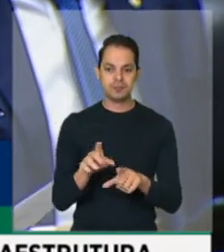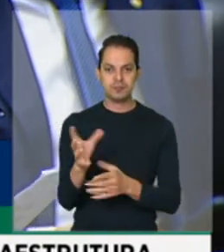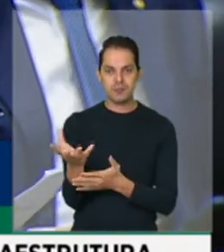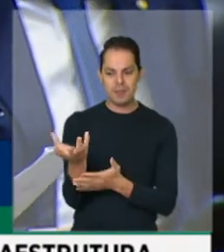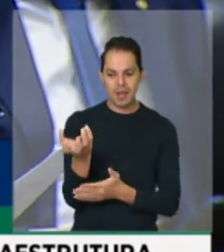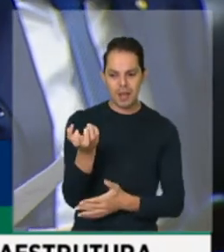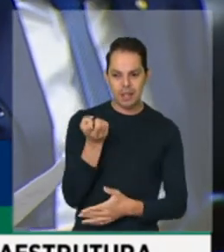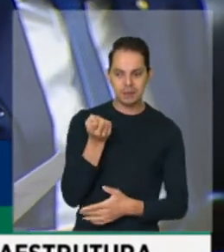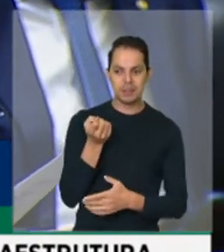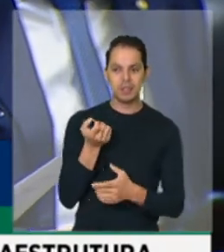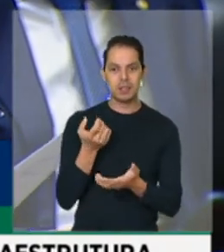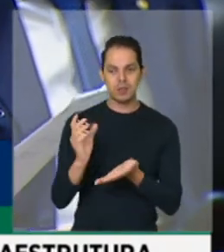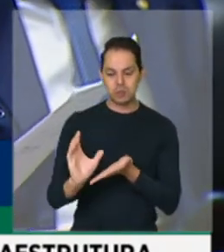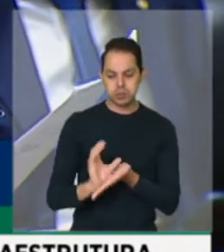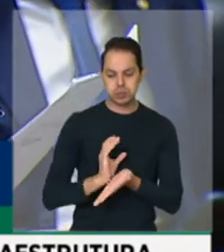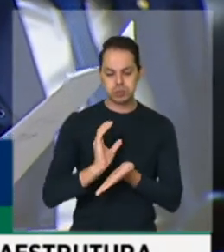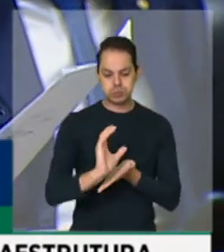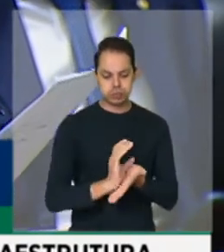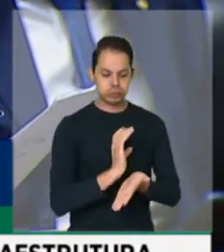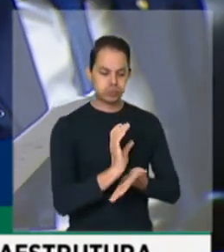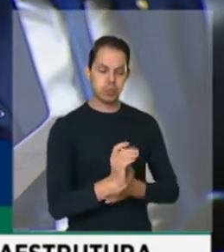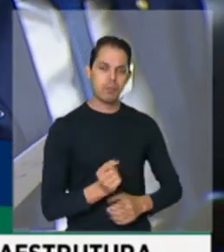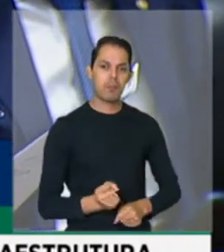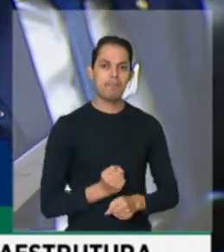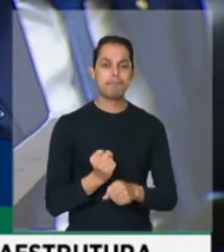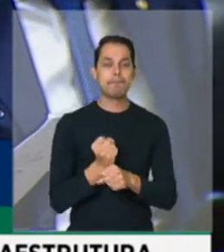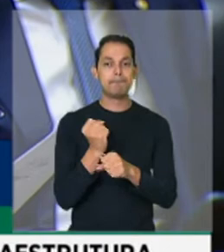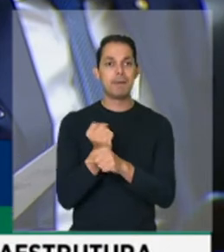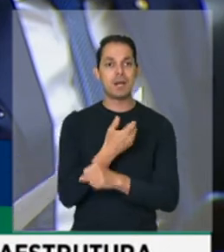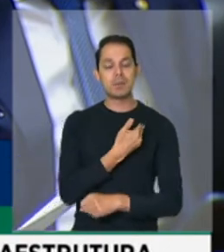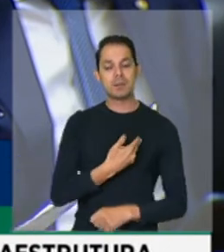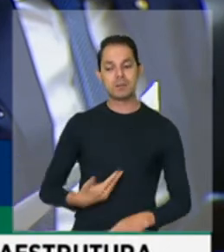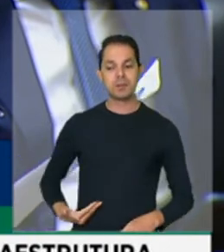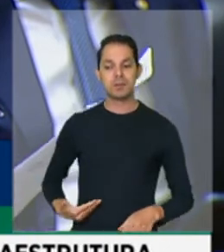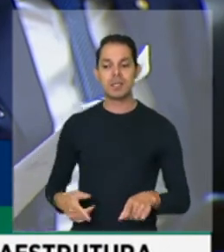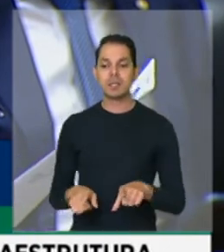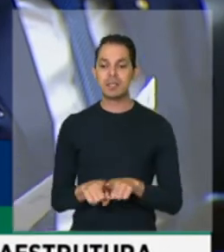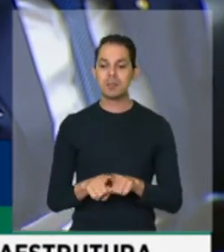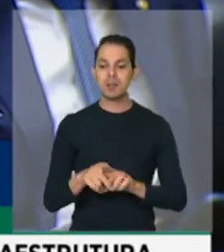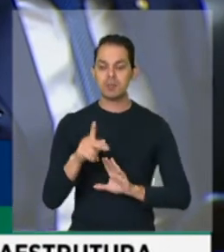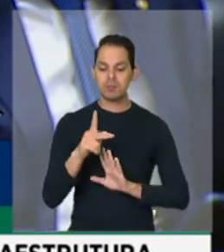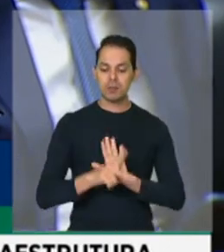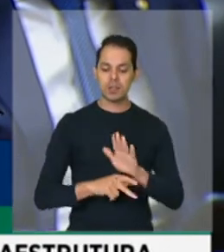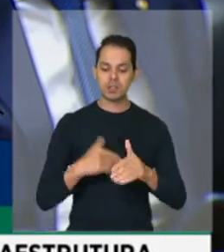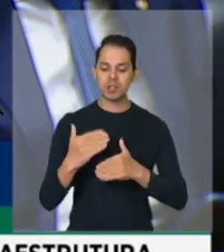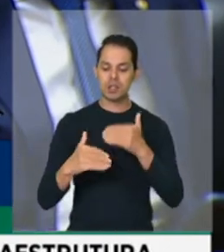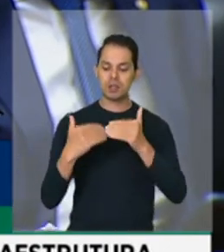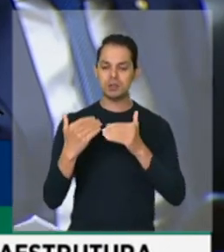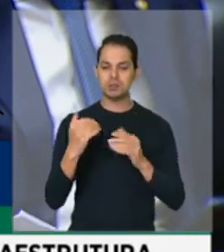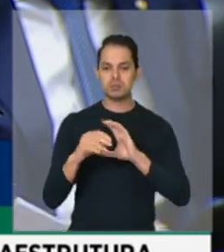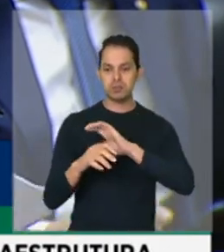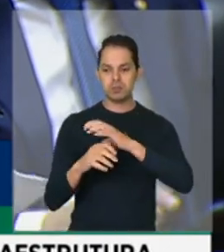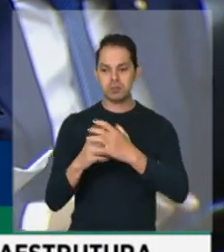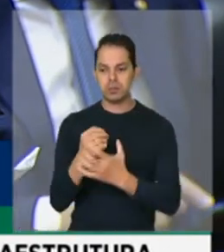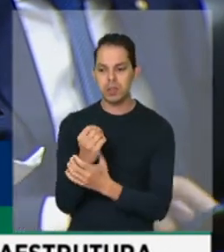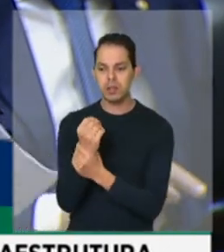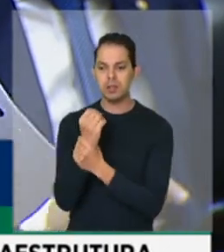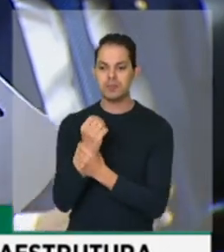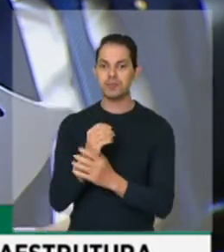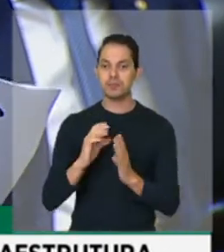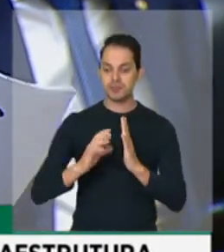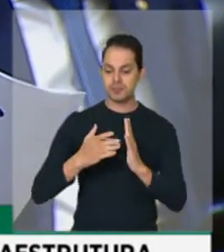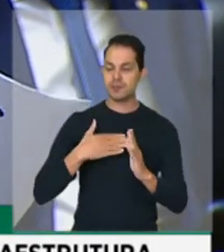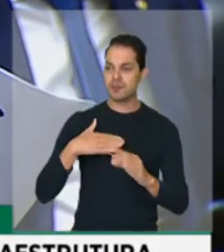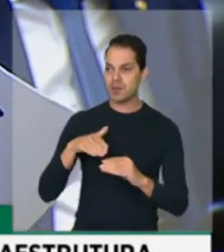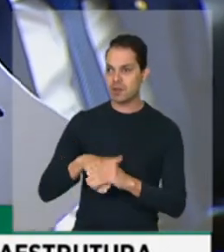investimento para obras públicas e também, assim, para projetos de desenvolvimento sustentável. Então, a Rede vai orientar, sim, ao